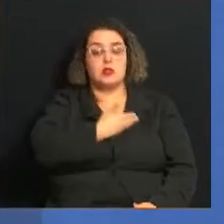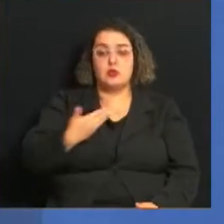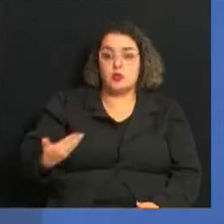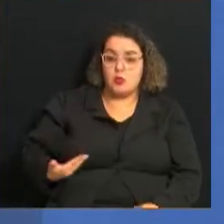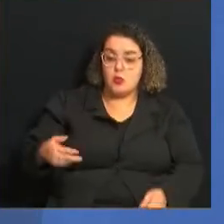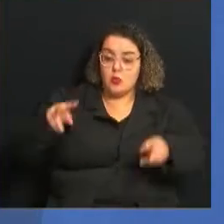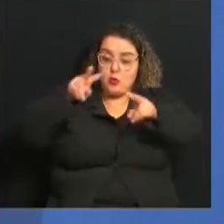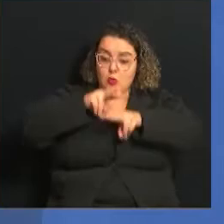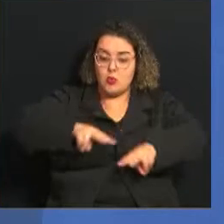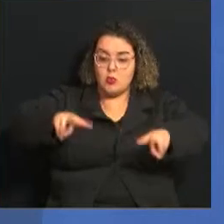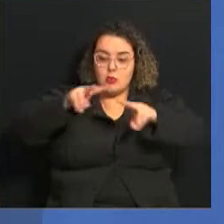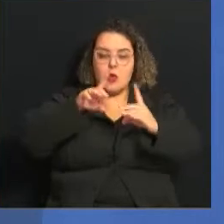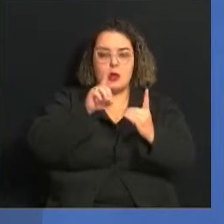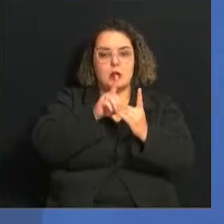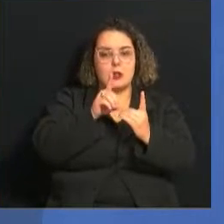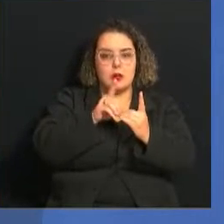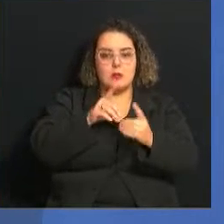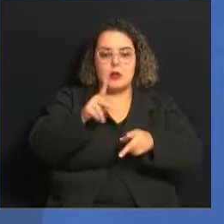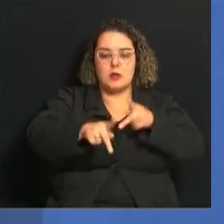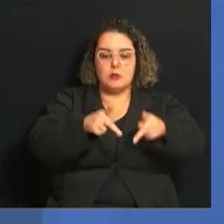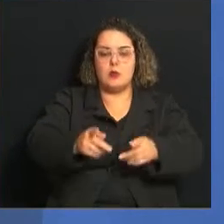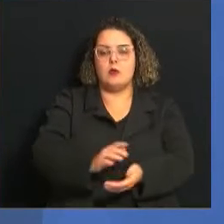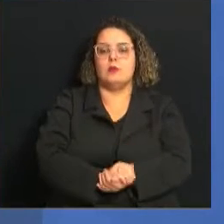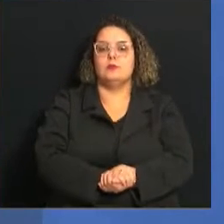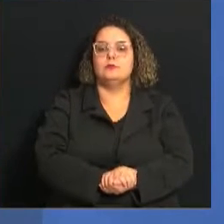o atendimento a esse público.